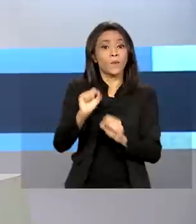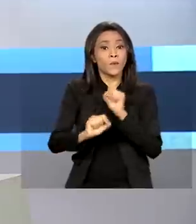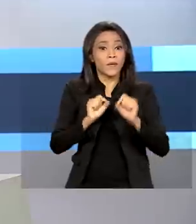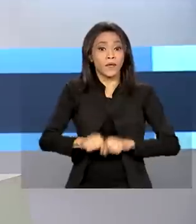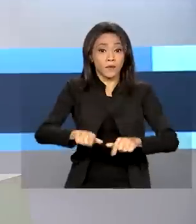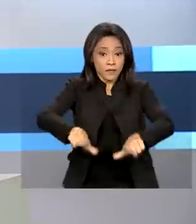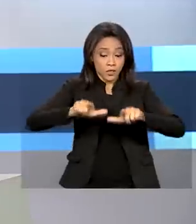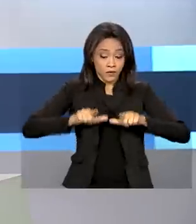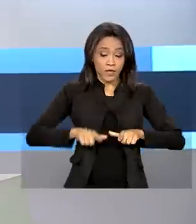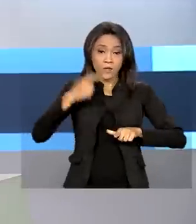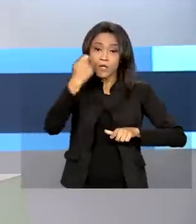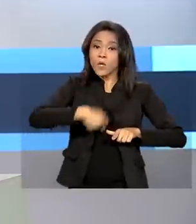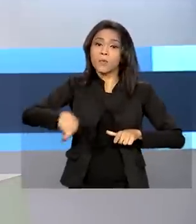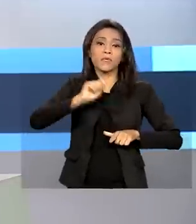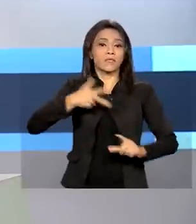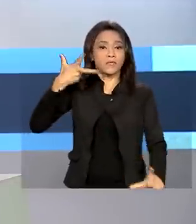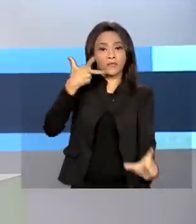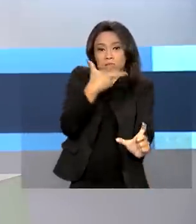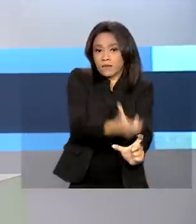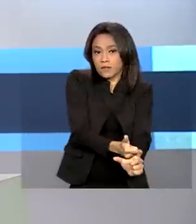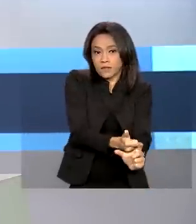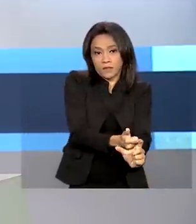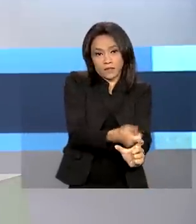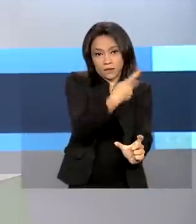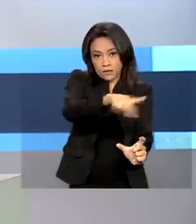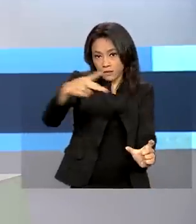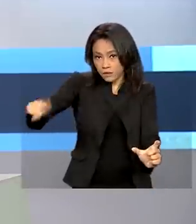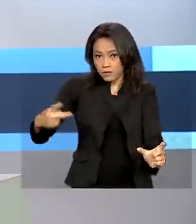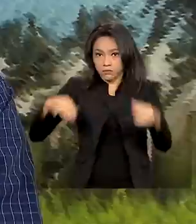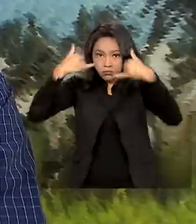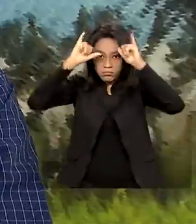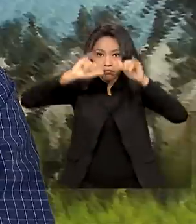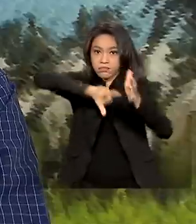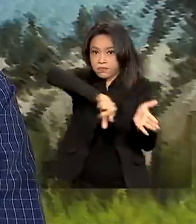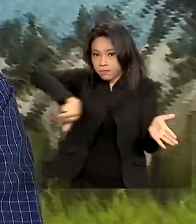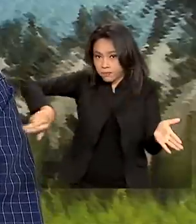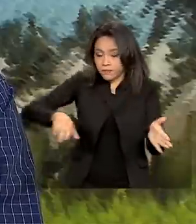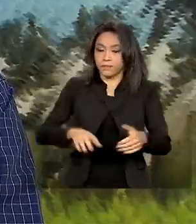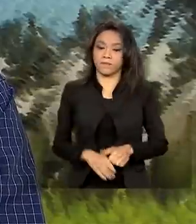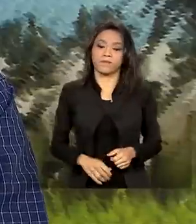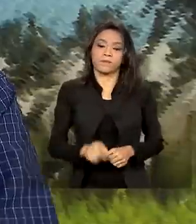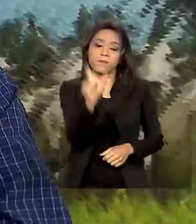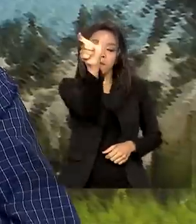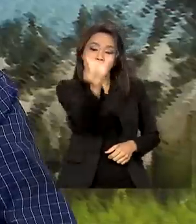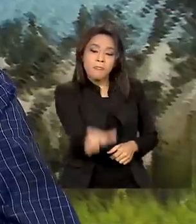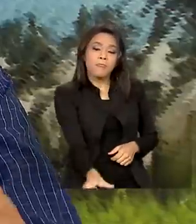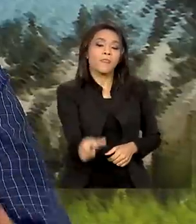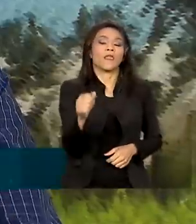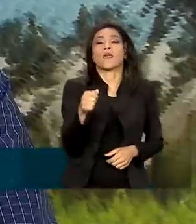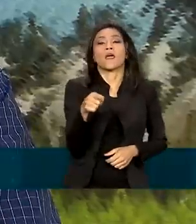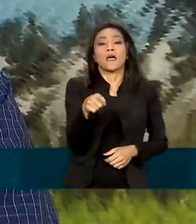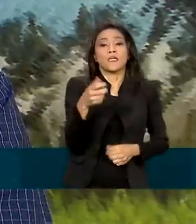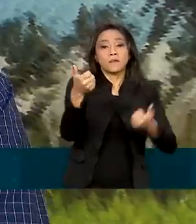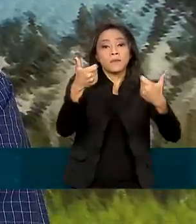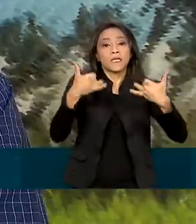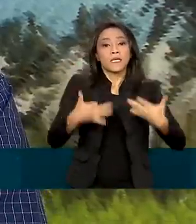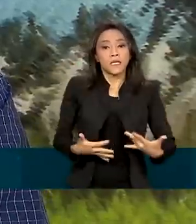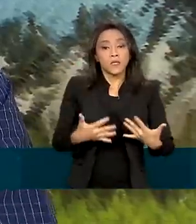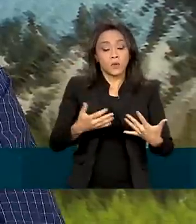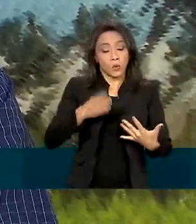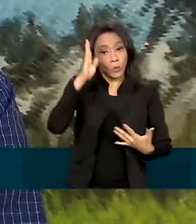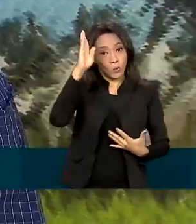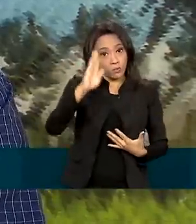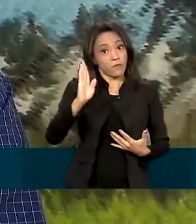sem vacinação e não precisam imunizar os rebanhos. O país vai ter um reconhecimento, um status superior ao que tem